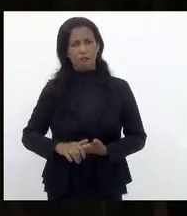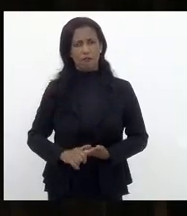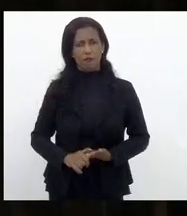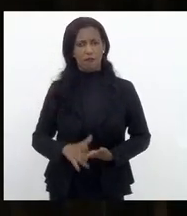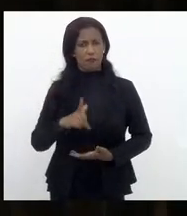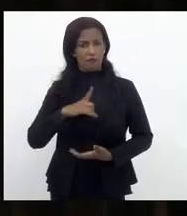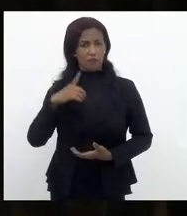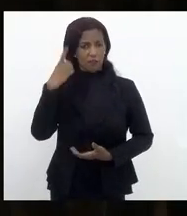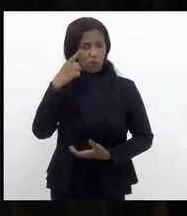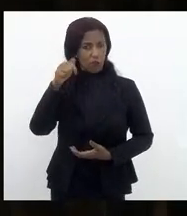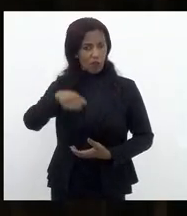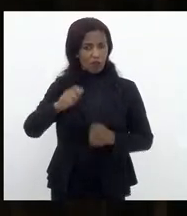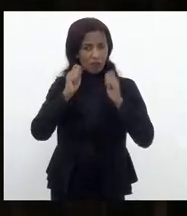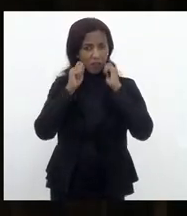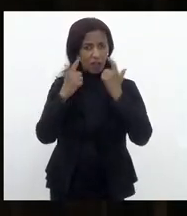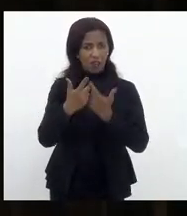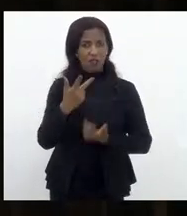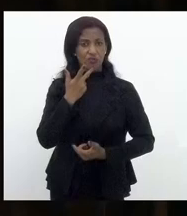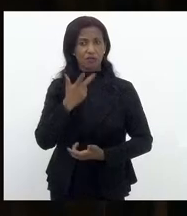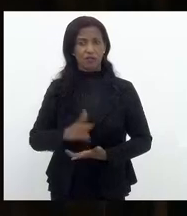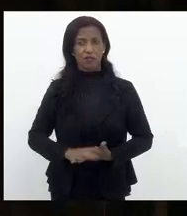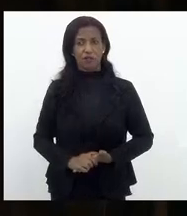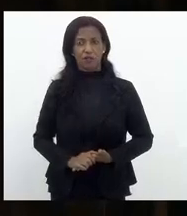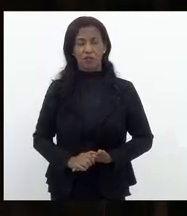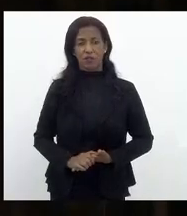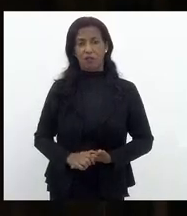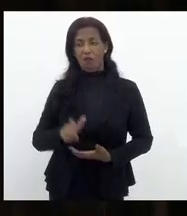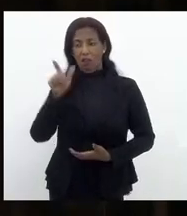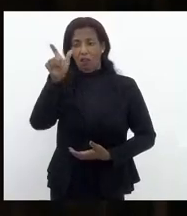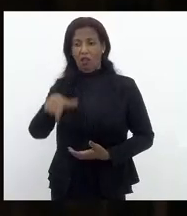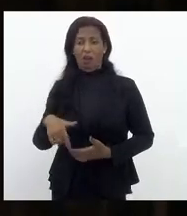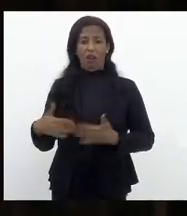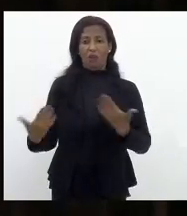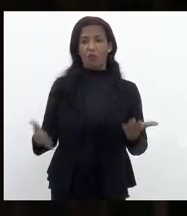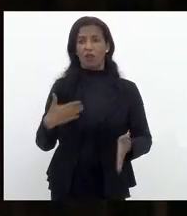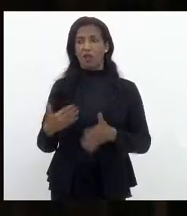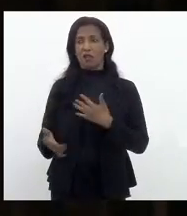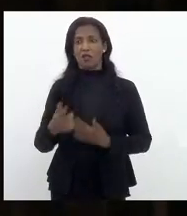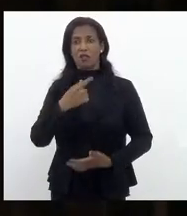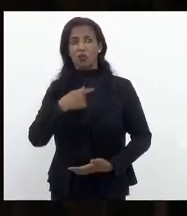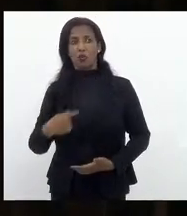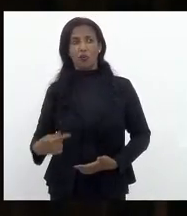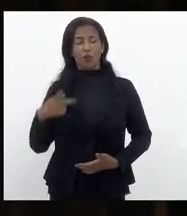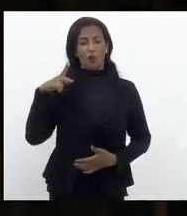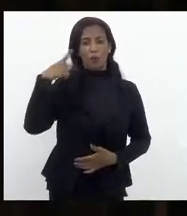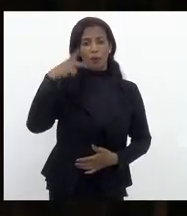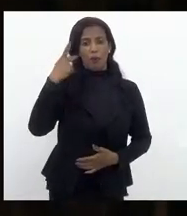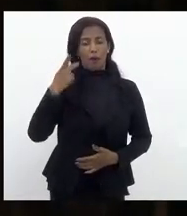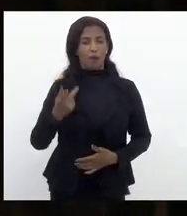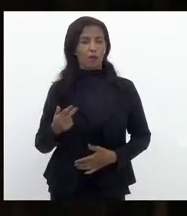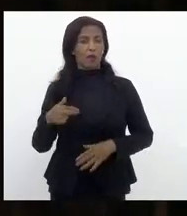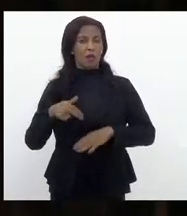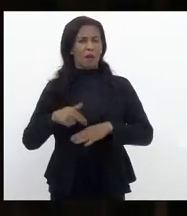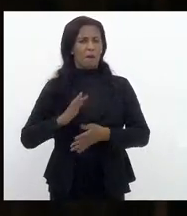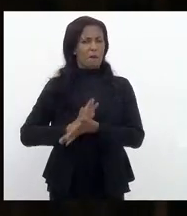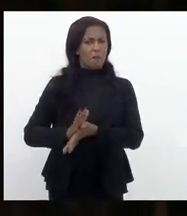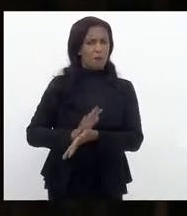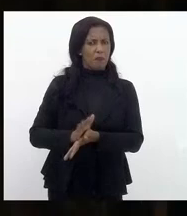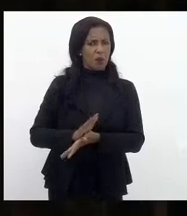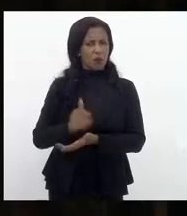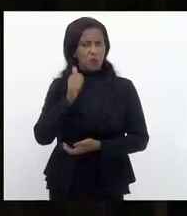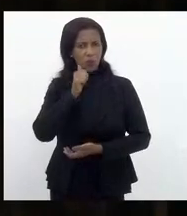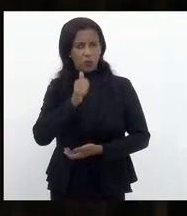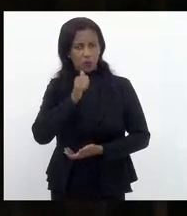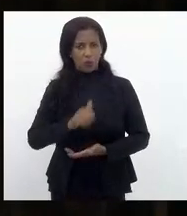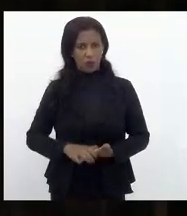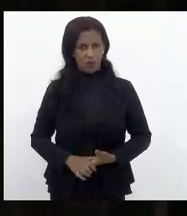em breve deputada nessa casa que disse que alguém aqui seja o governo Seja algum parlamentar está sendo preconceituoso